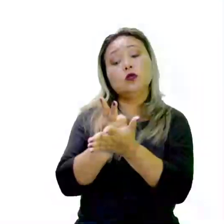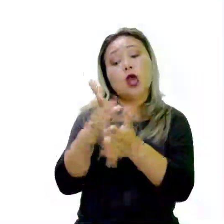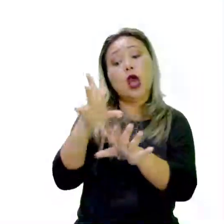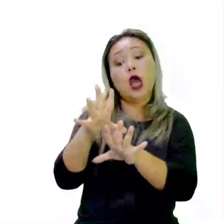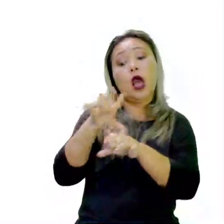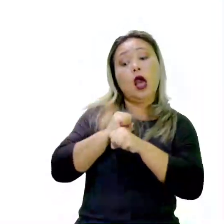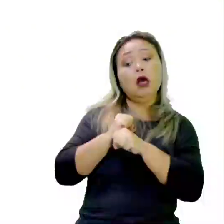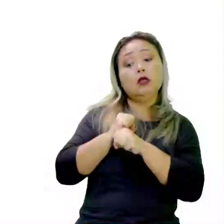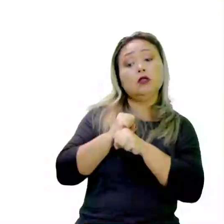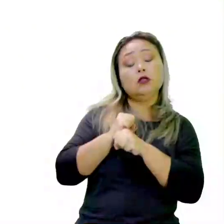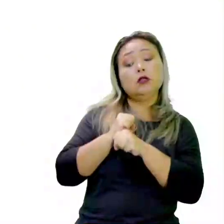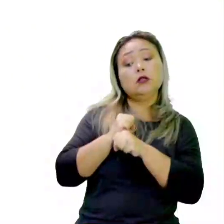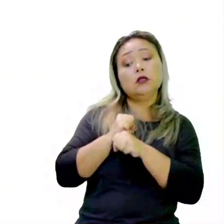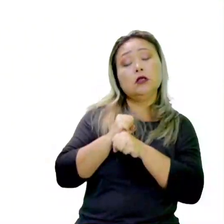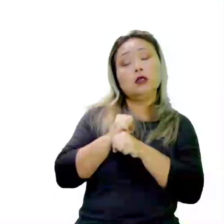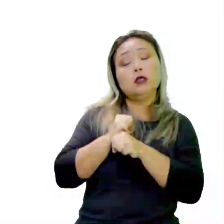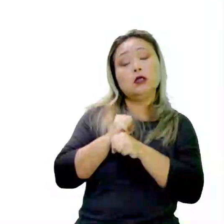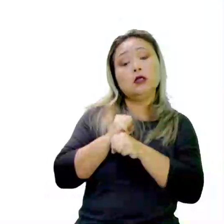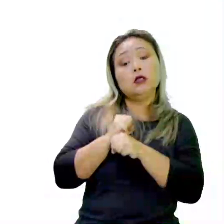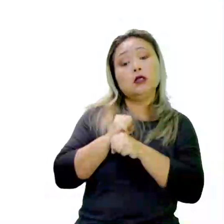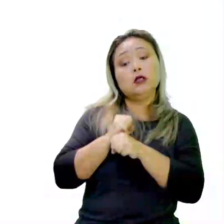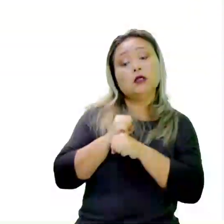adquiriam,